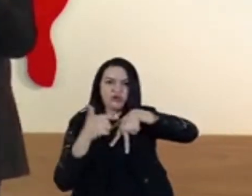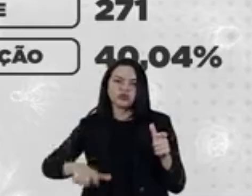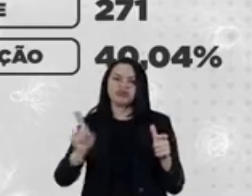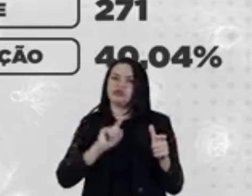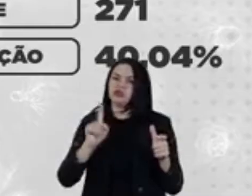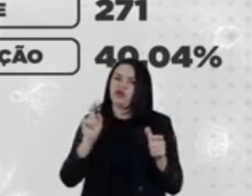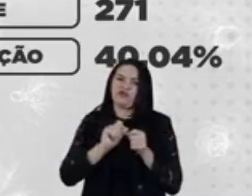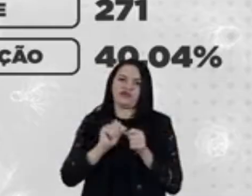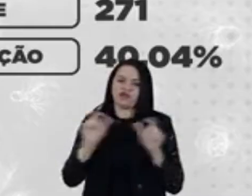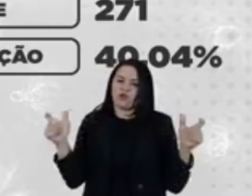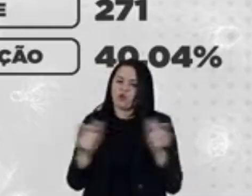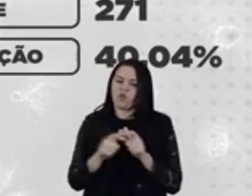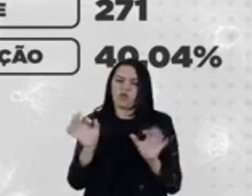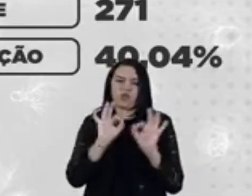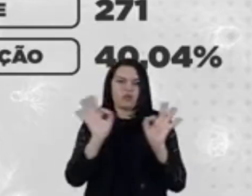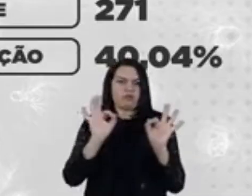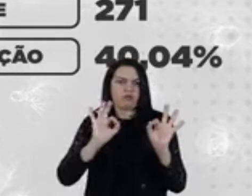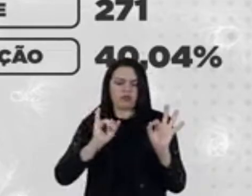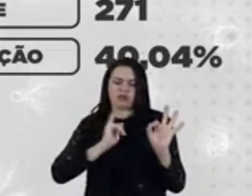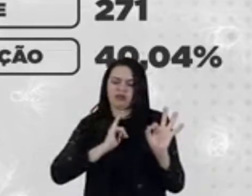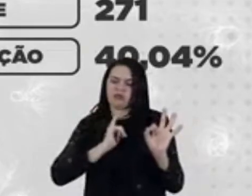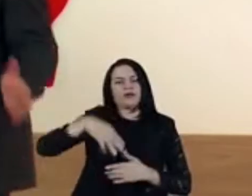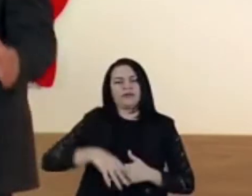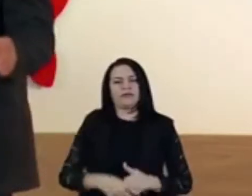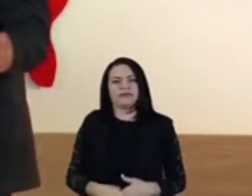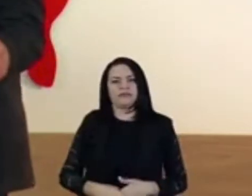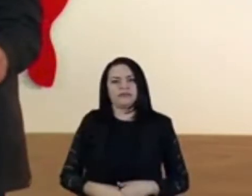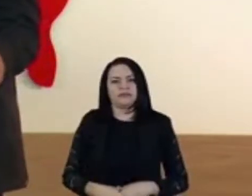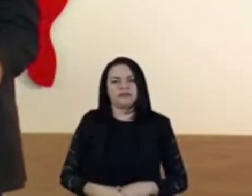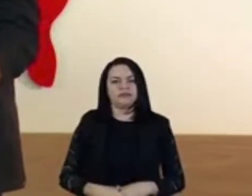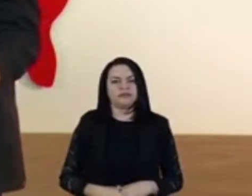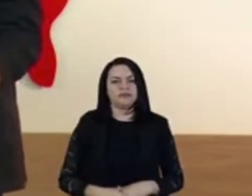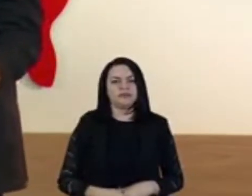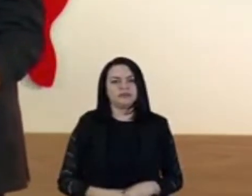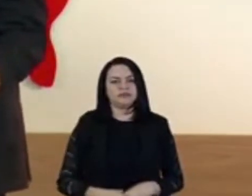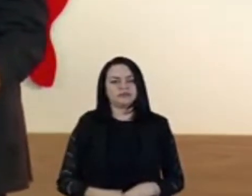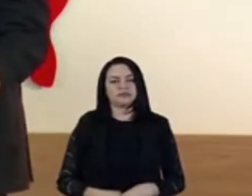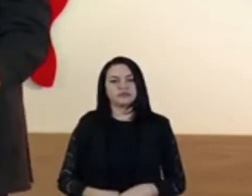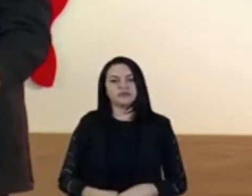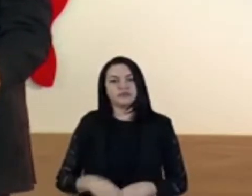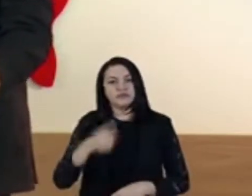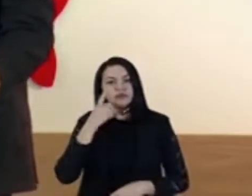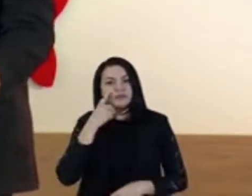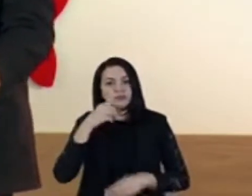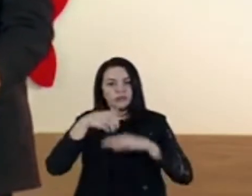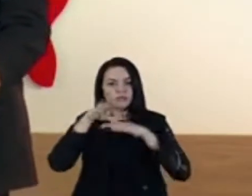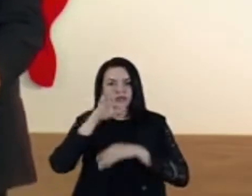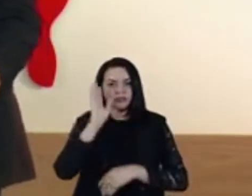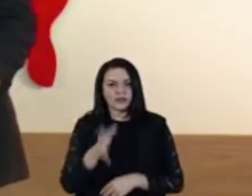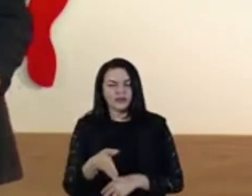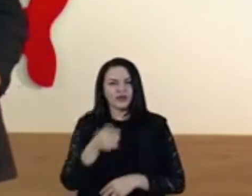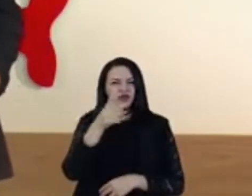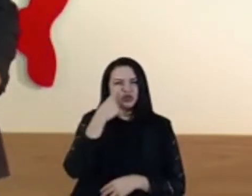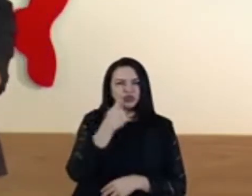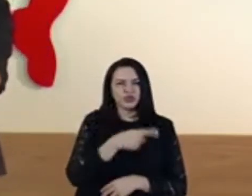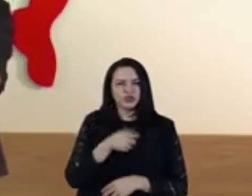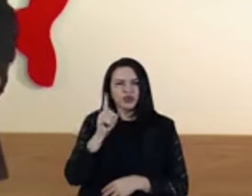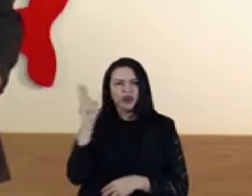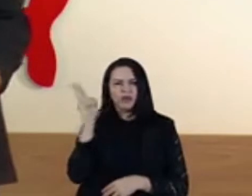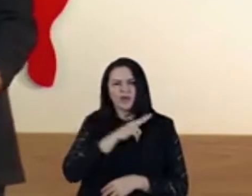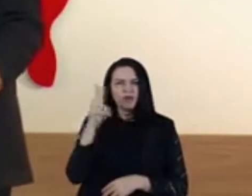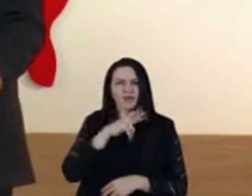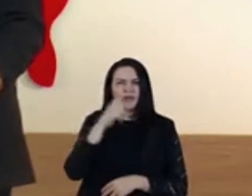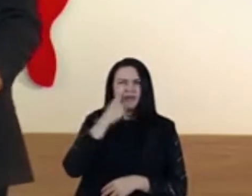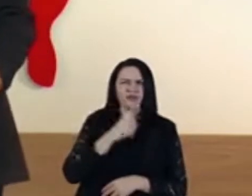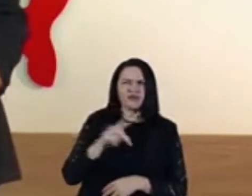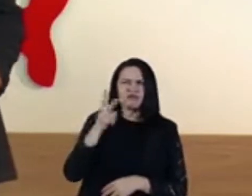promissora. Após esse panorama, ele exibiu um quadro mostrando a ocupação de leitos no Maranhão. Quem olha apressadamente vai